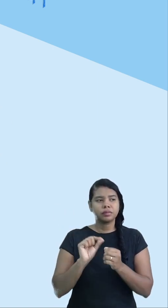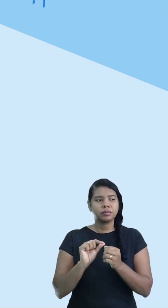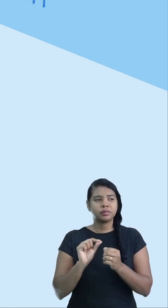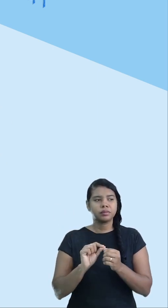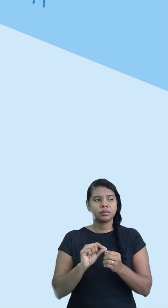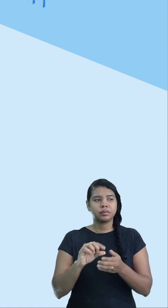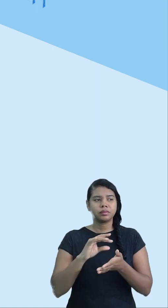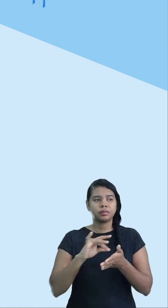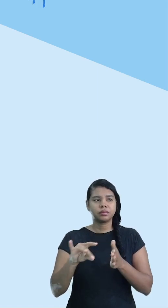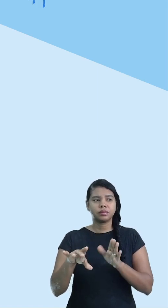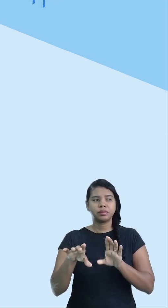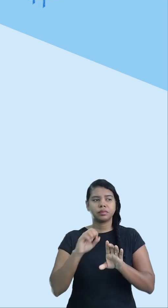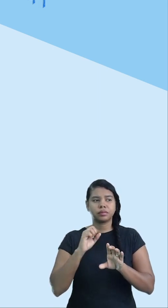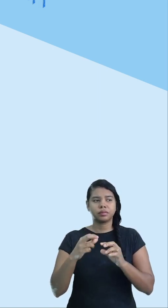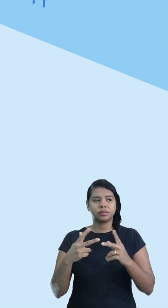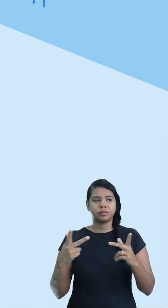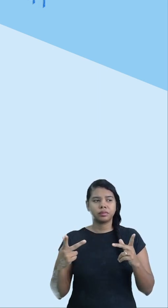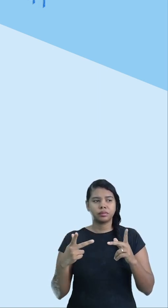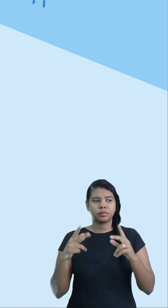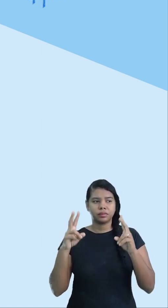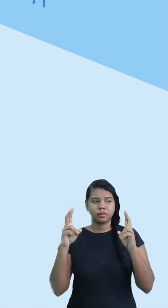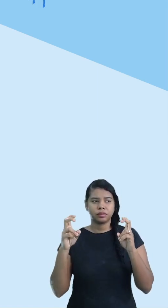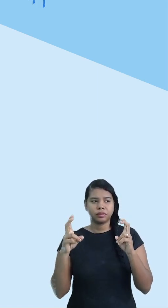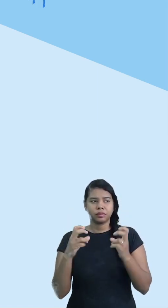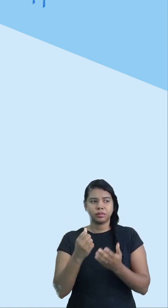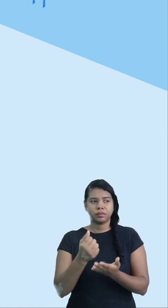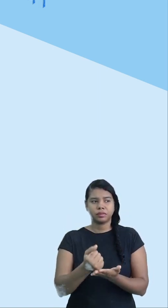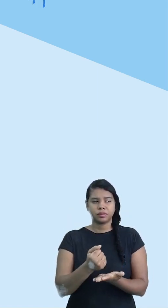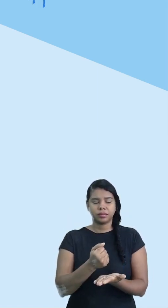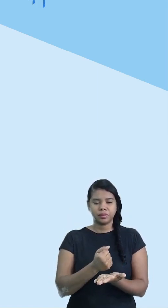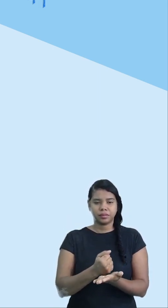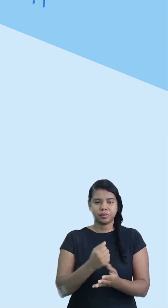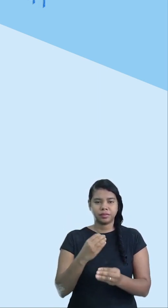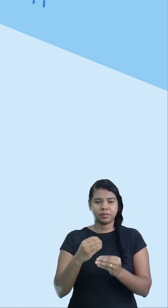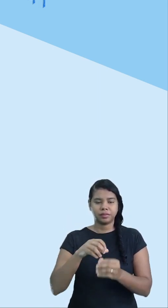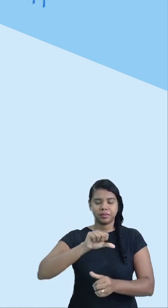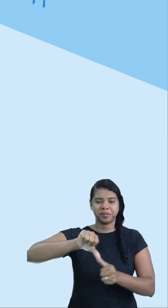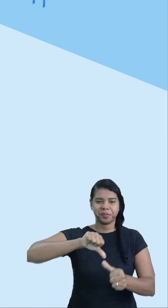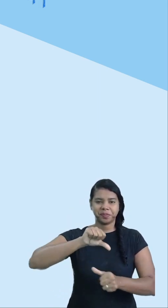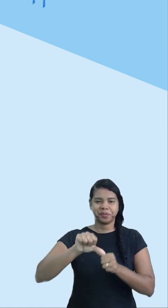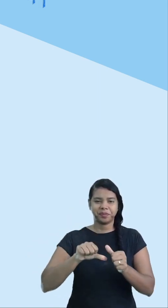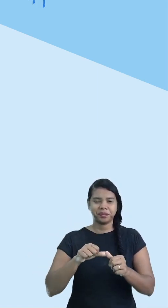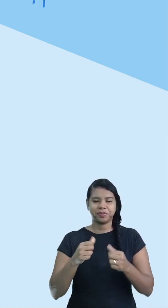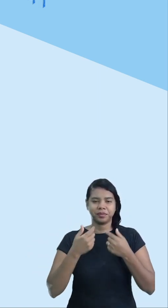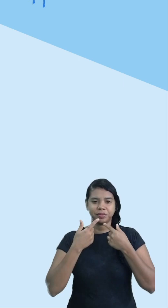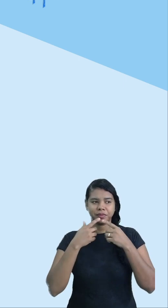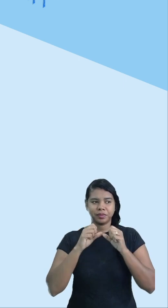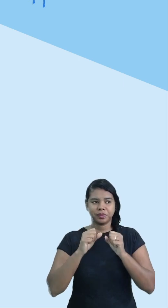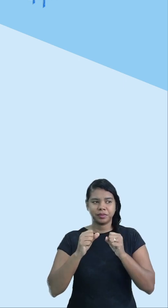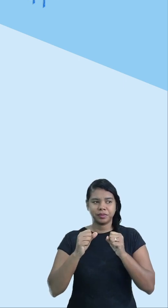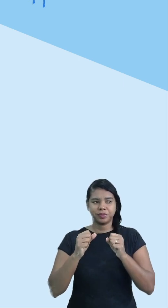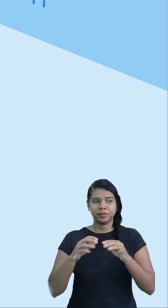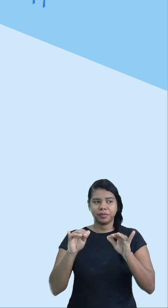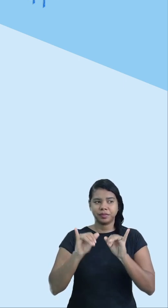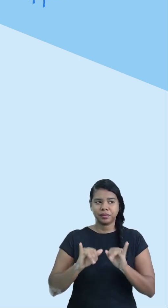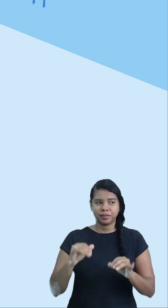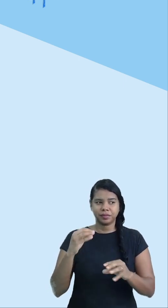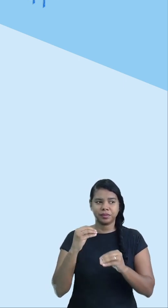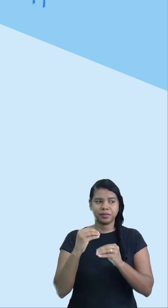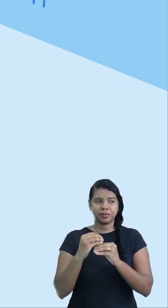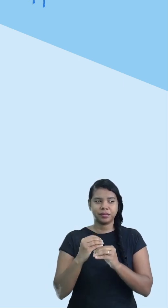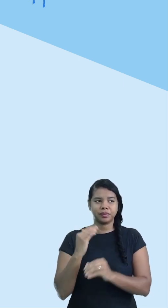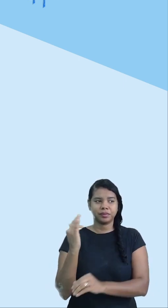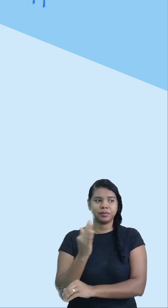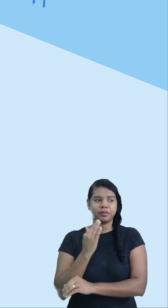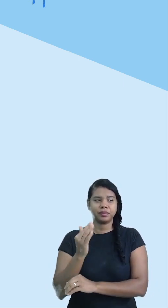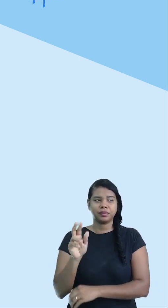indexação, extraindo ali termos daquele documento e transformando ali numa linguagem adequada para o